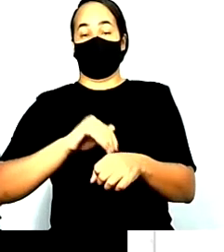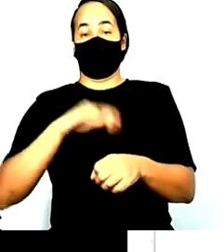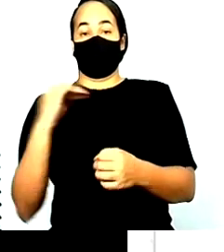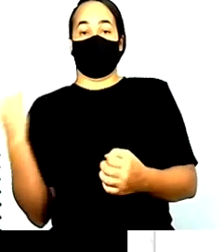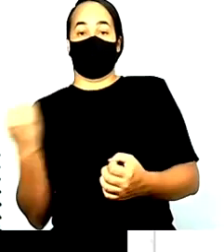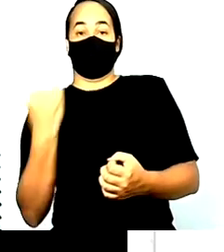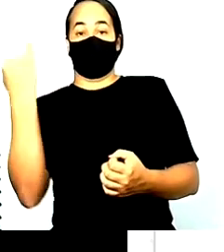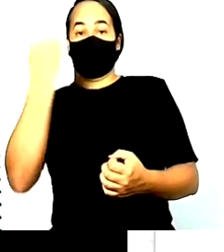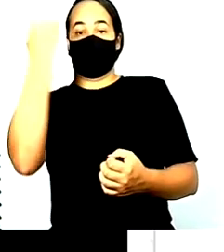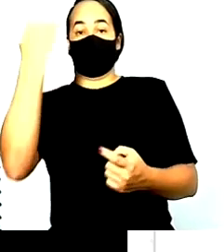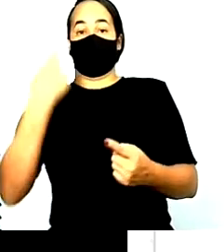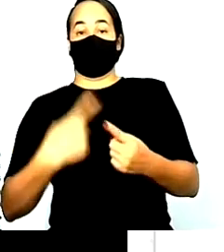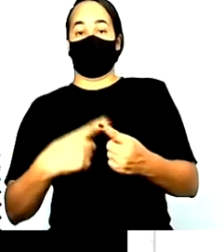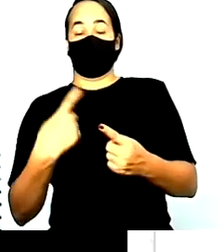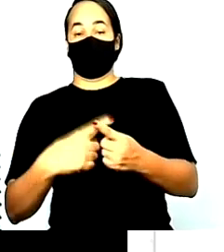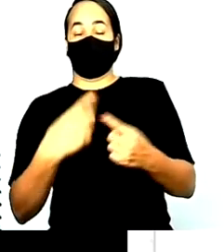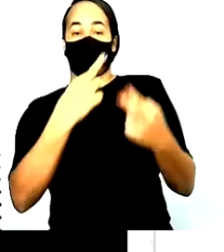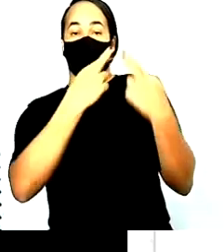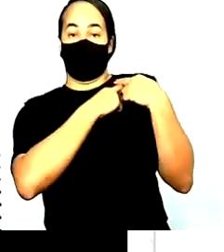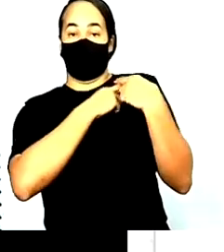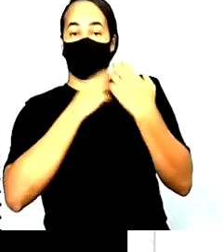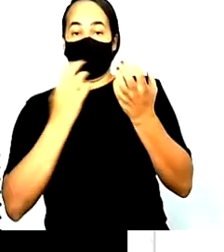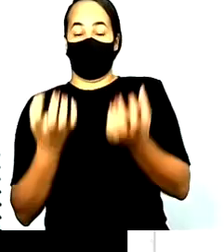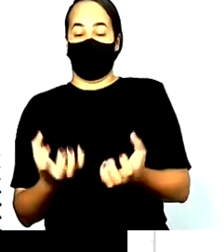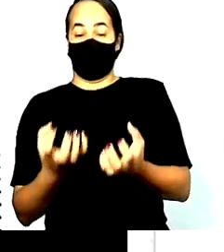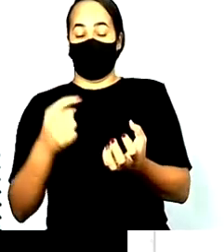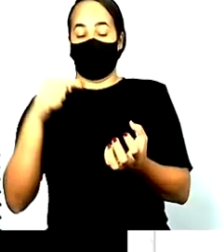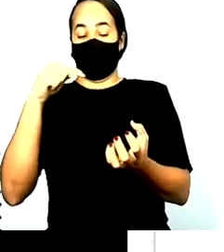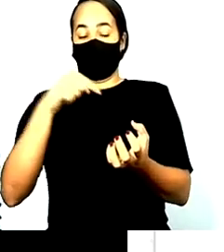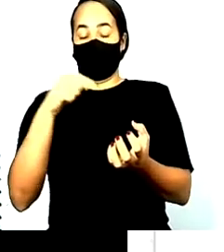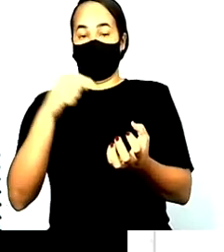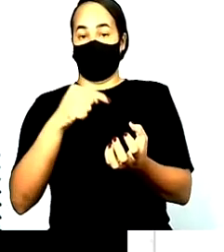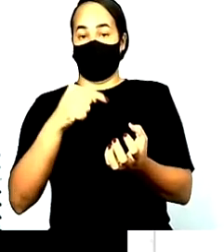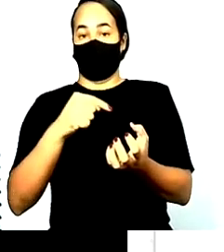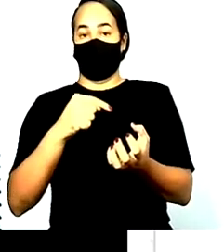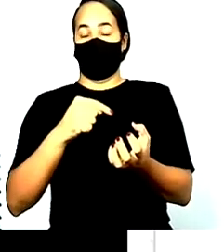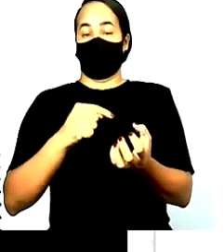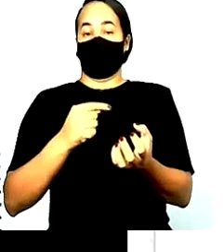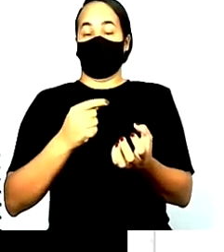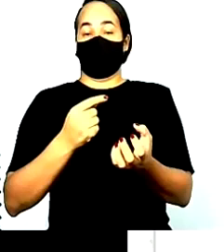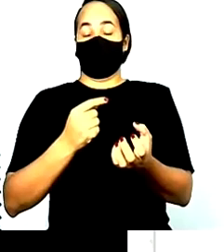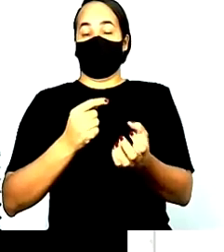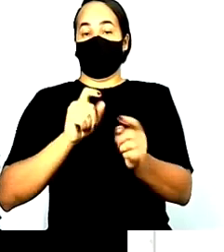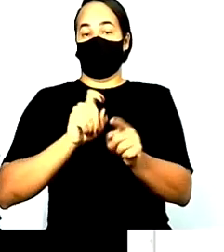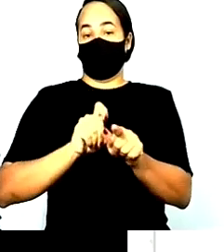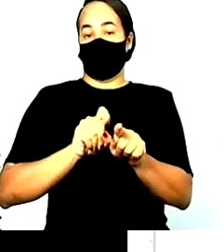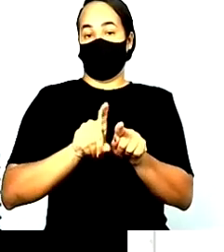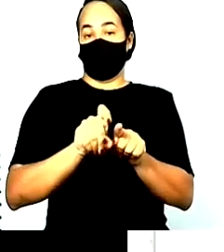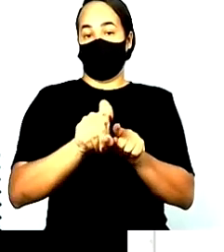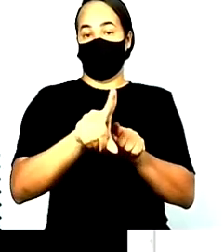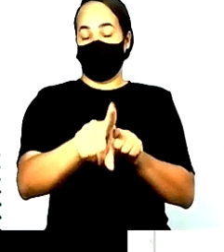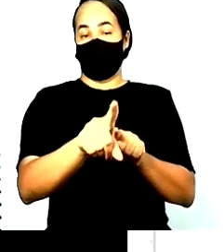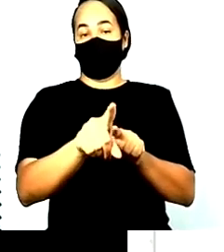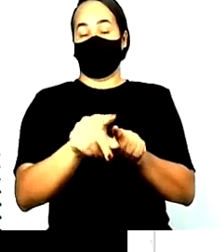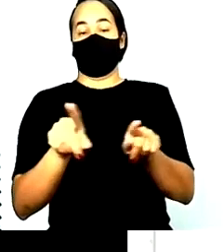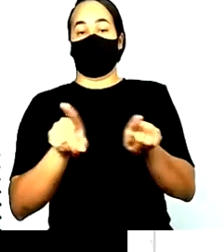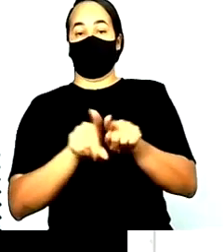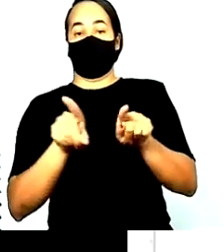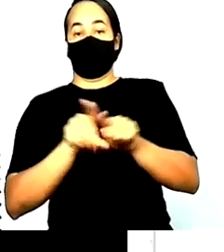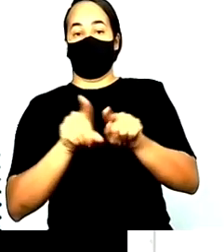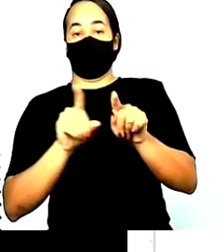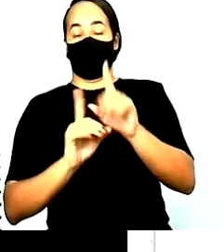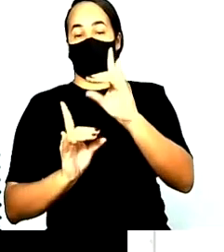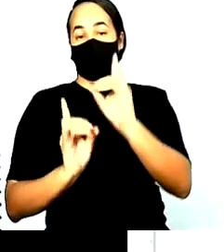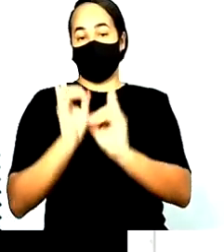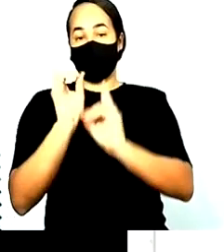porque é ele que vai ser responsável por produzir tanto o espermatozoide na hora da fecundação, quanto hormônios, que vai estimular